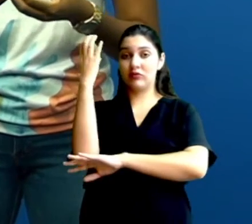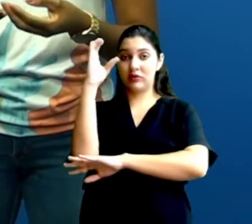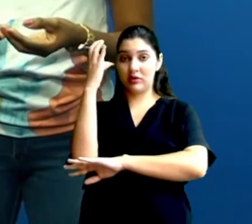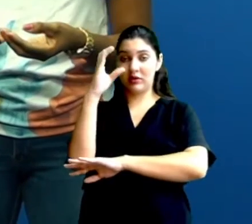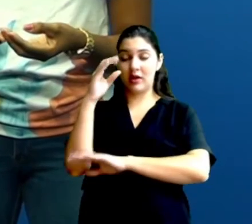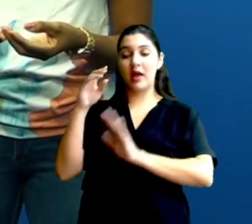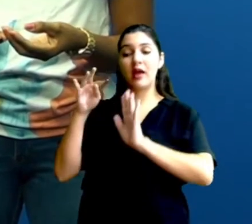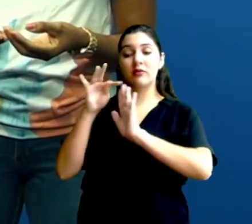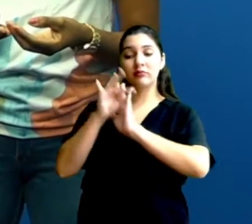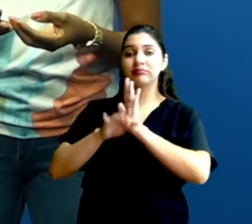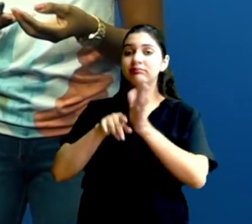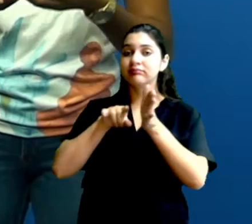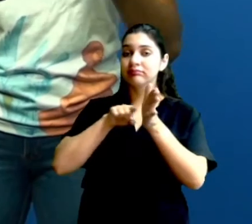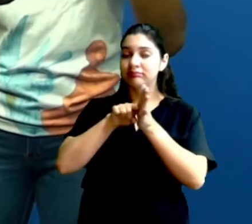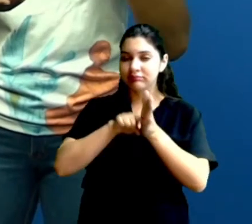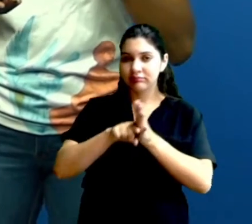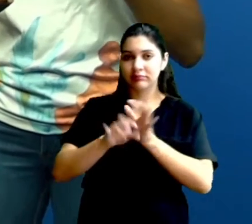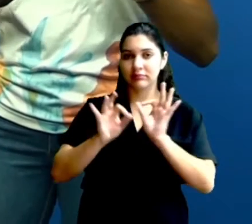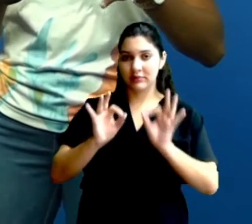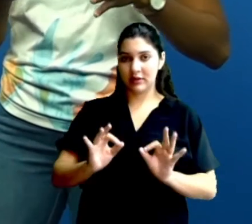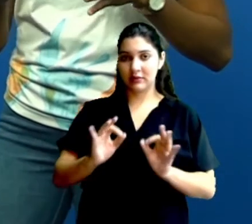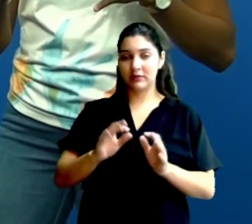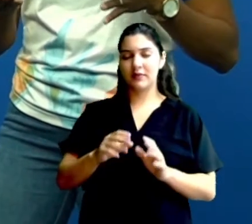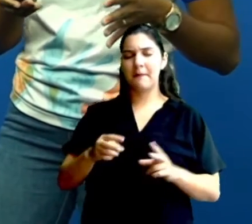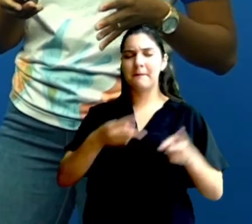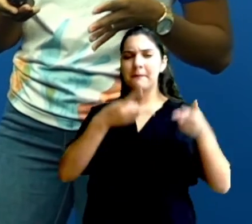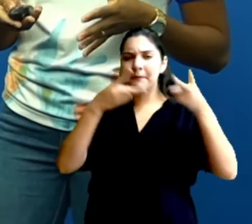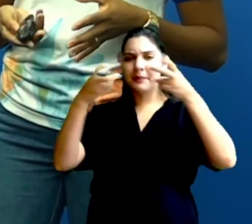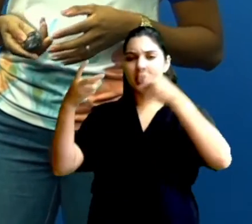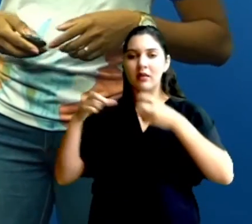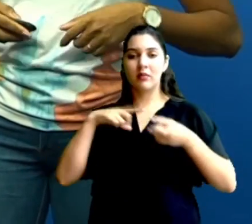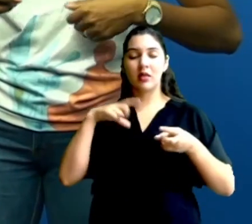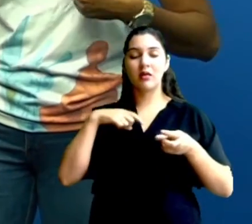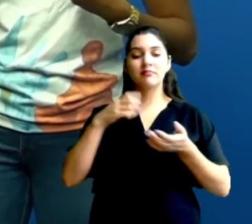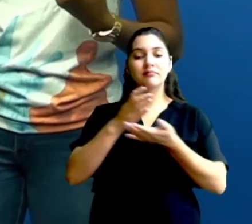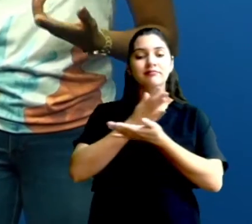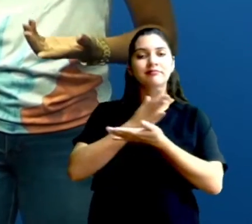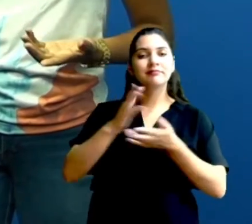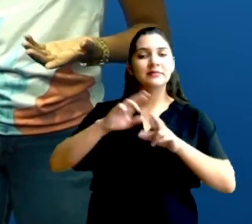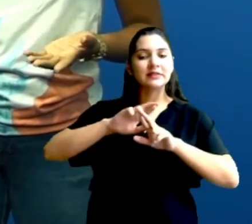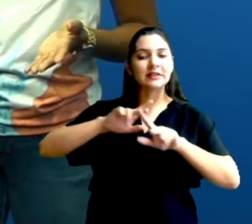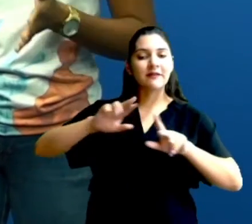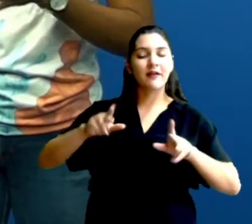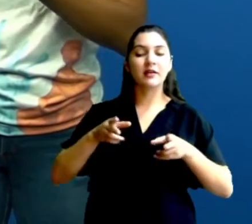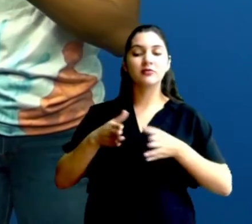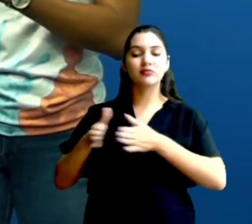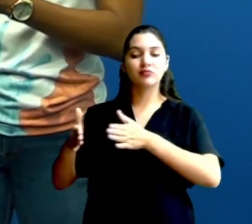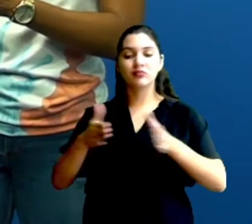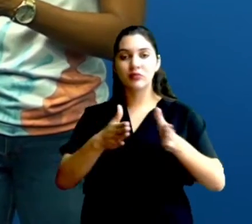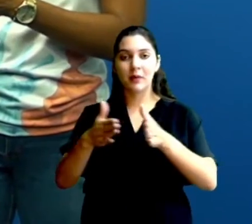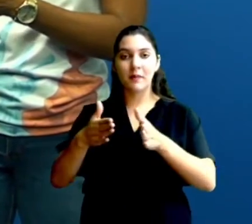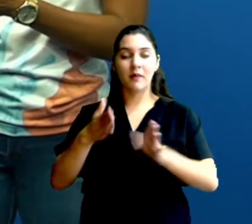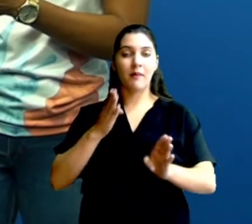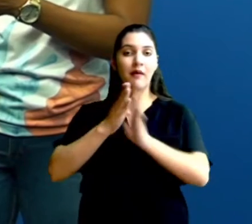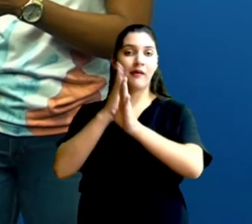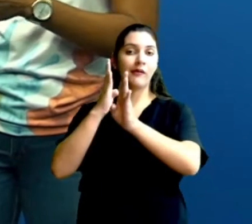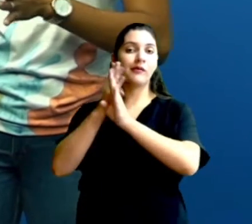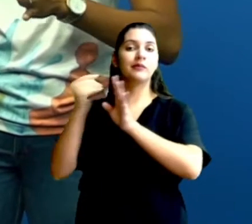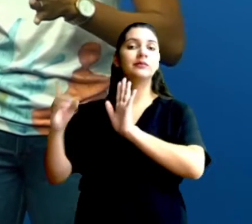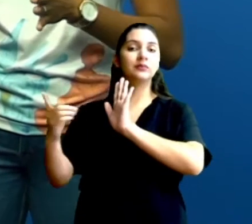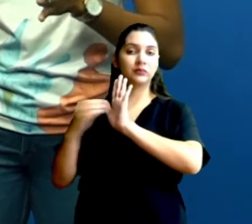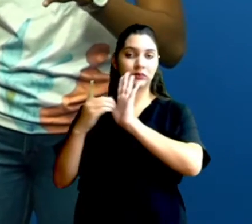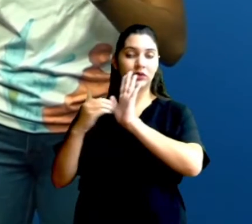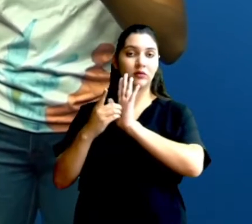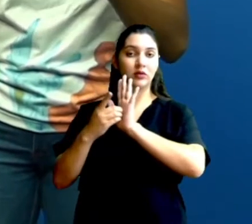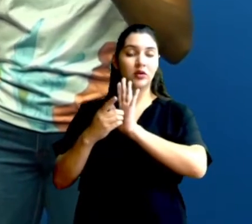de pesquisa. Então, nota que aí a gente tem vários caminhos para encontrarmos denotação. Então,